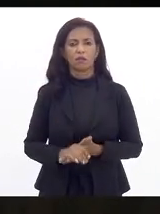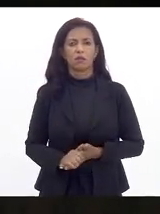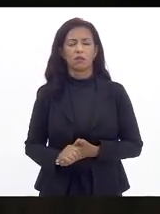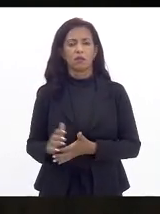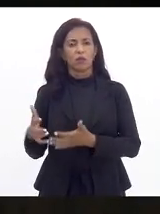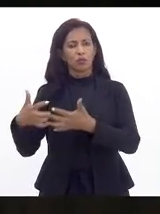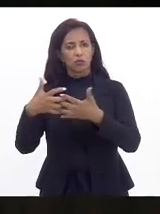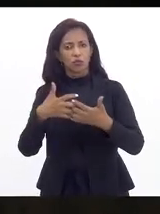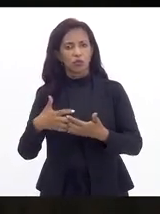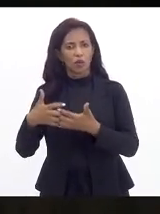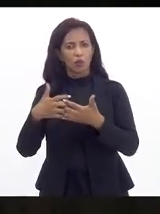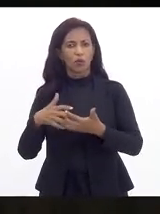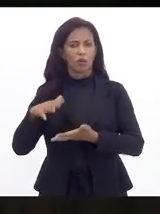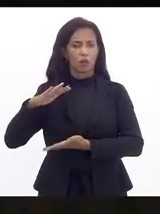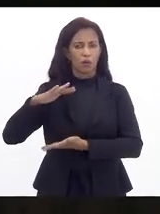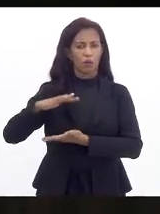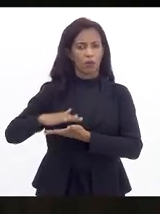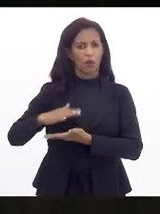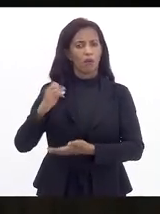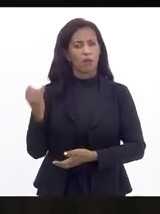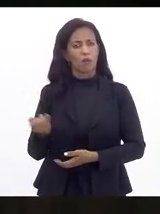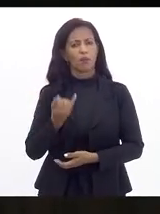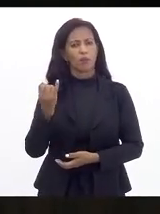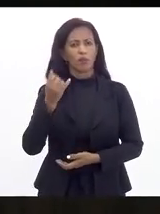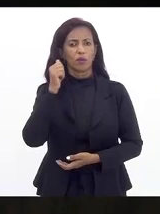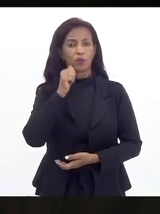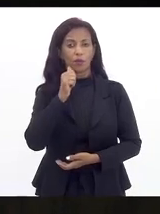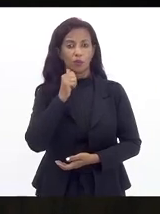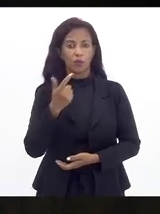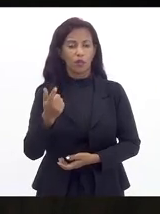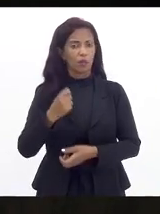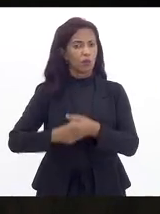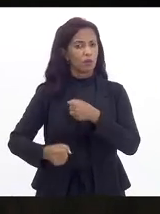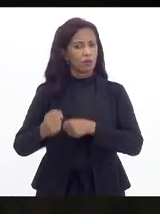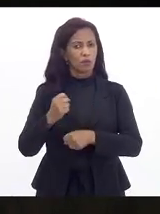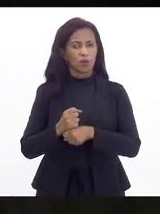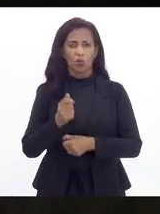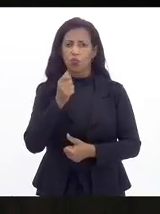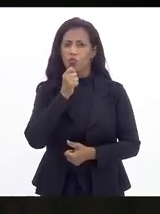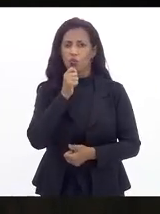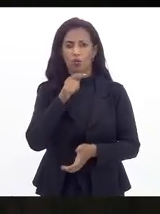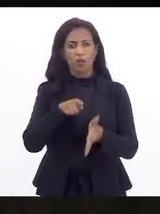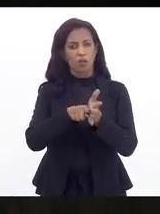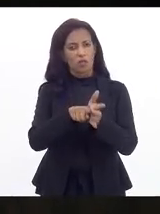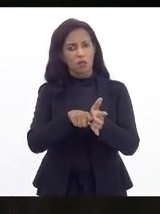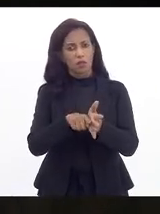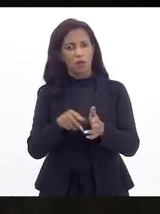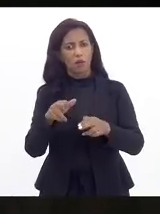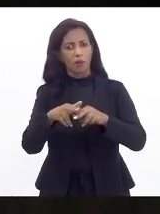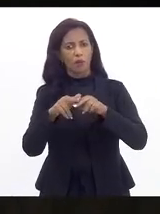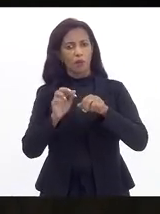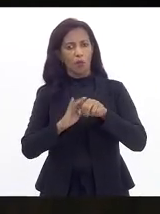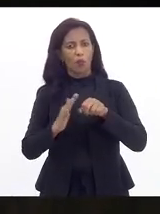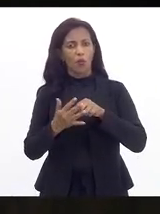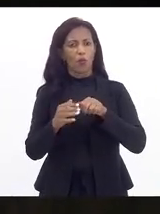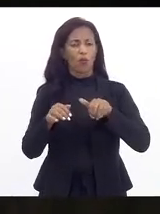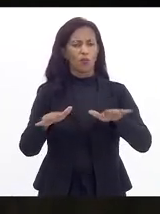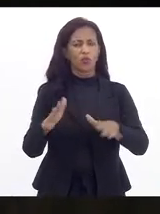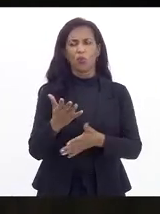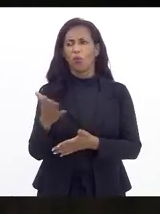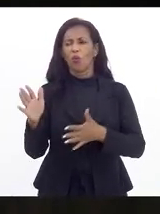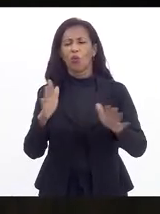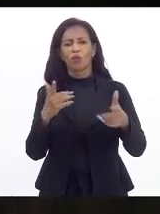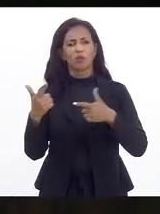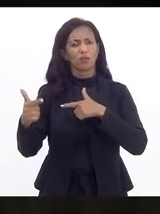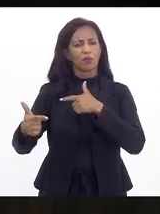da mamografia, presidente. É importante. As mulheres, o ano passado, ficaram sem fazer exame e tantas outras que precisam, que estão